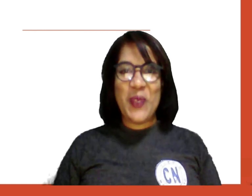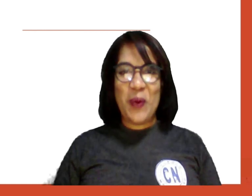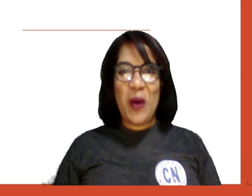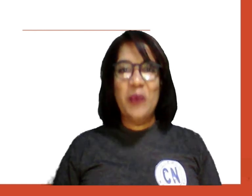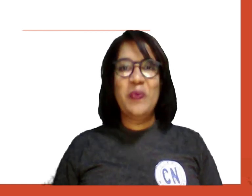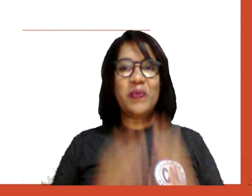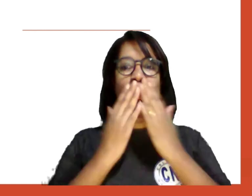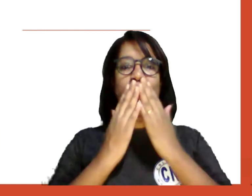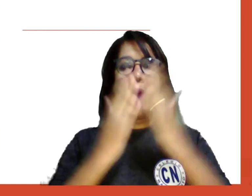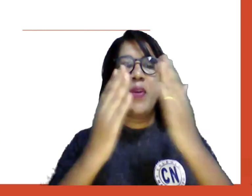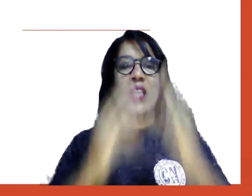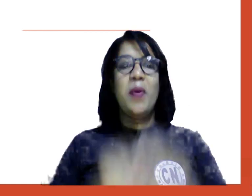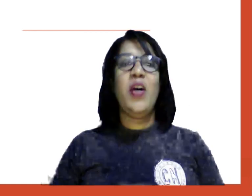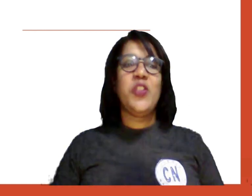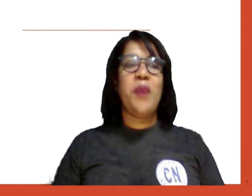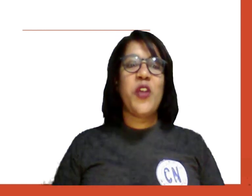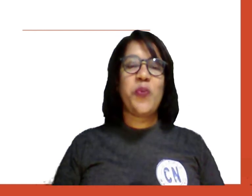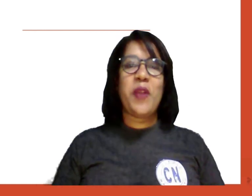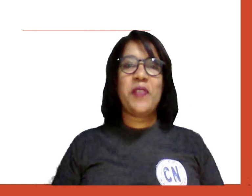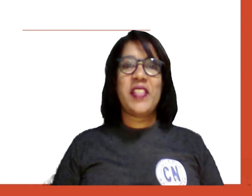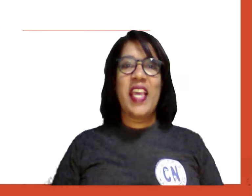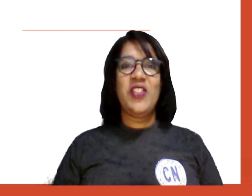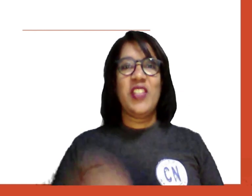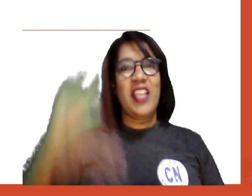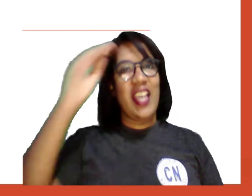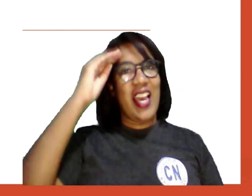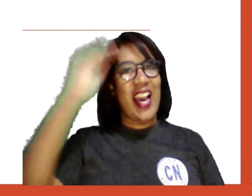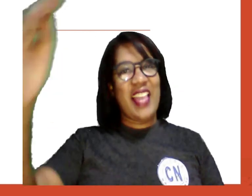gol, tá bom? Meus amores, beijo